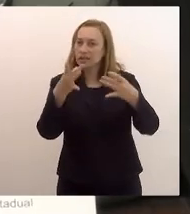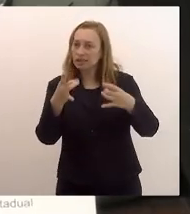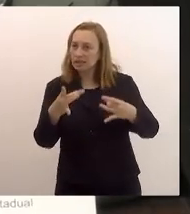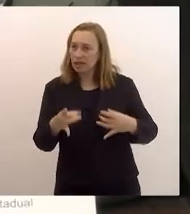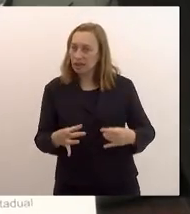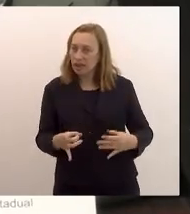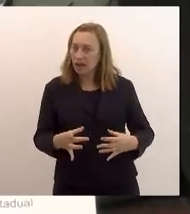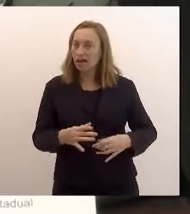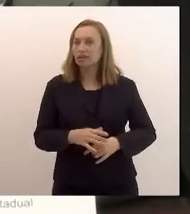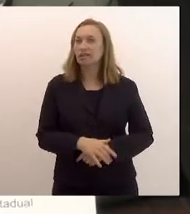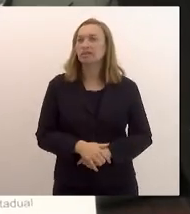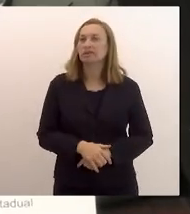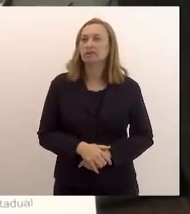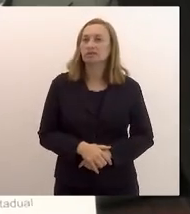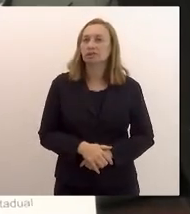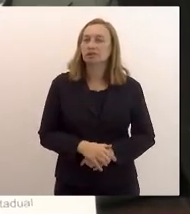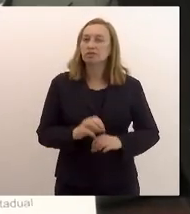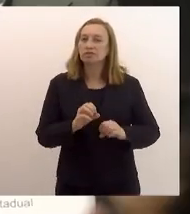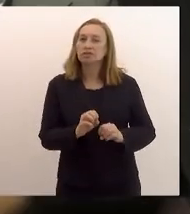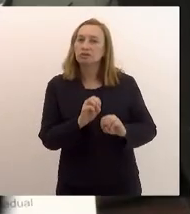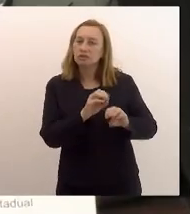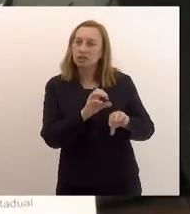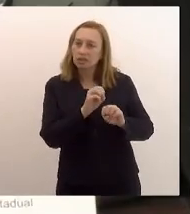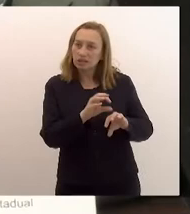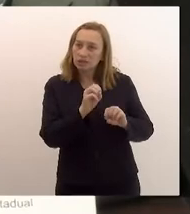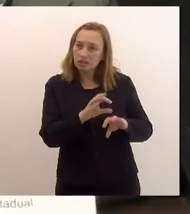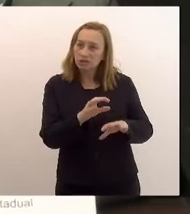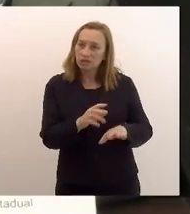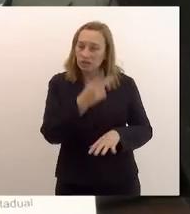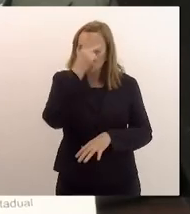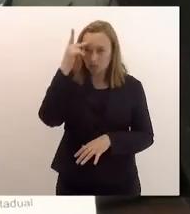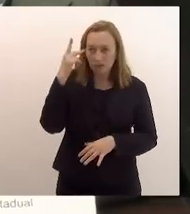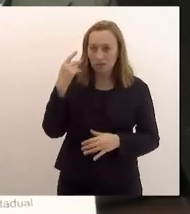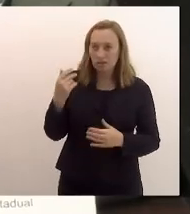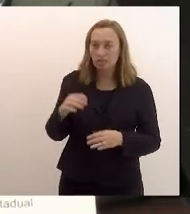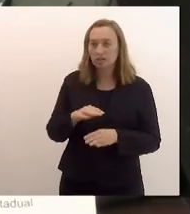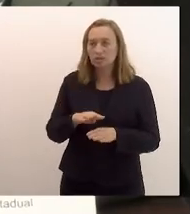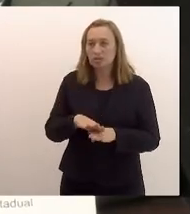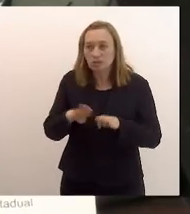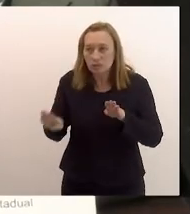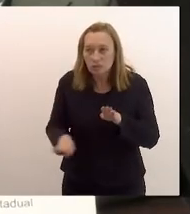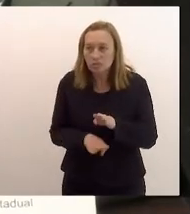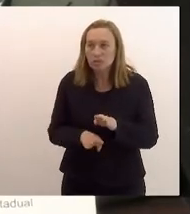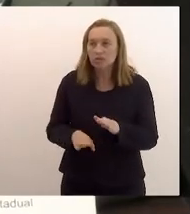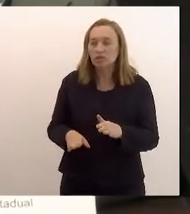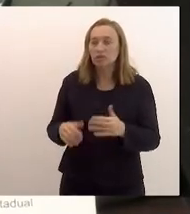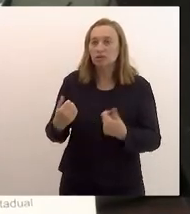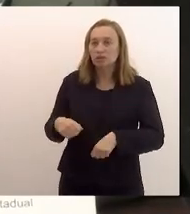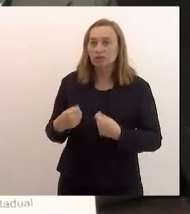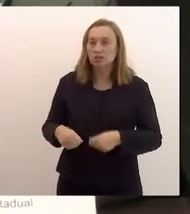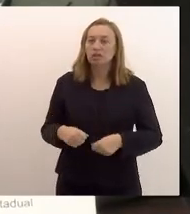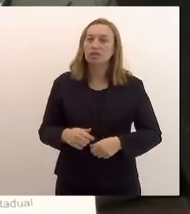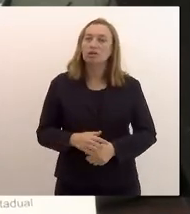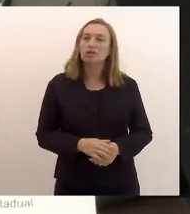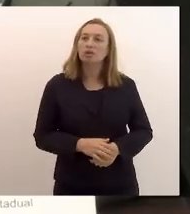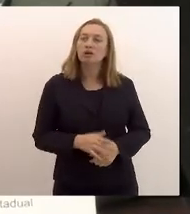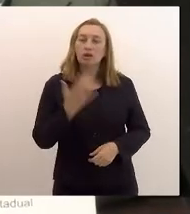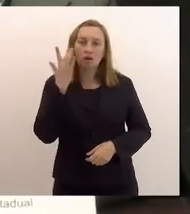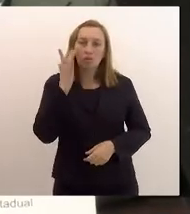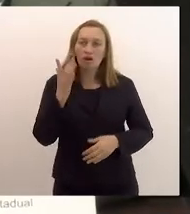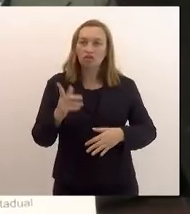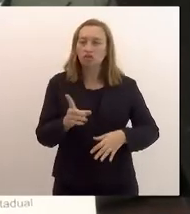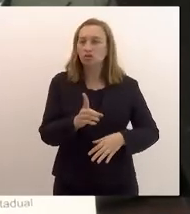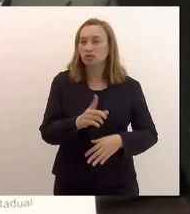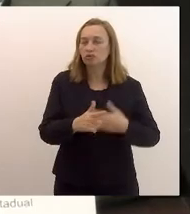da perspectiva dos vencidos dos ofendidos dos humilhados por analogia Maria Carmem eu acho que é